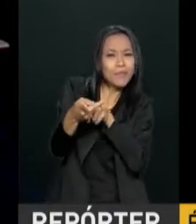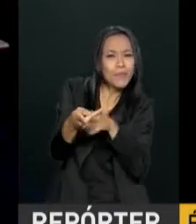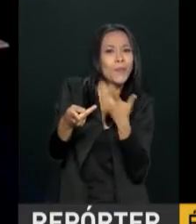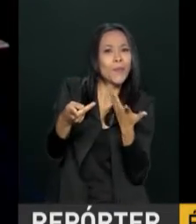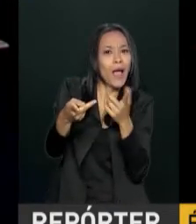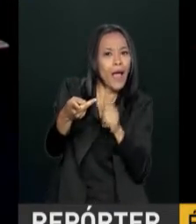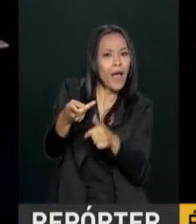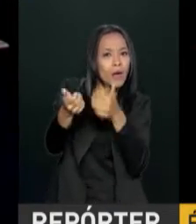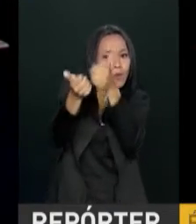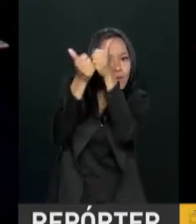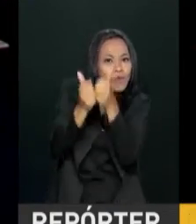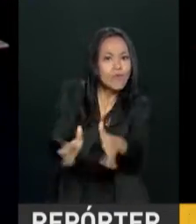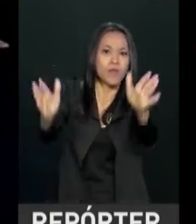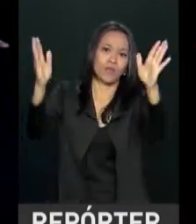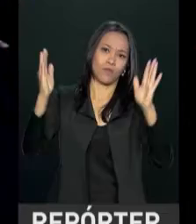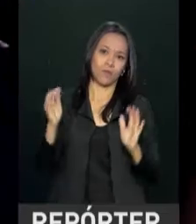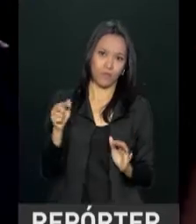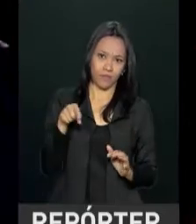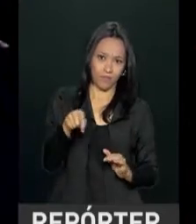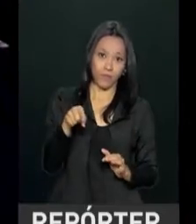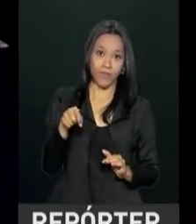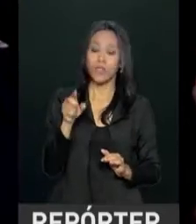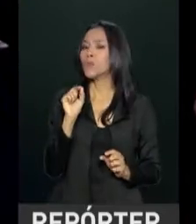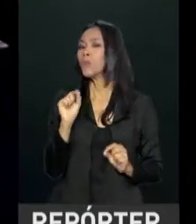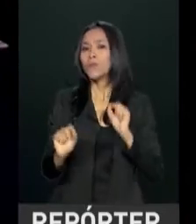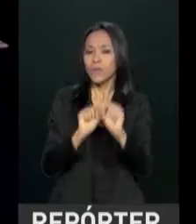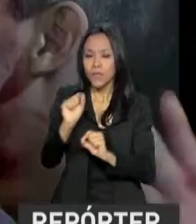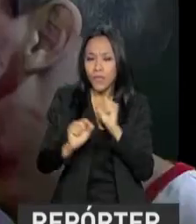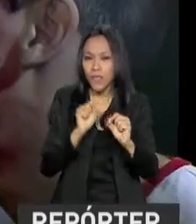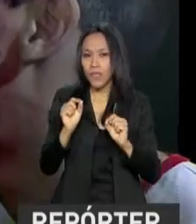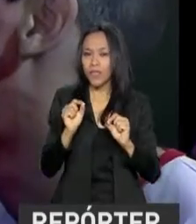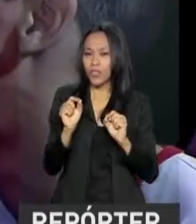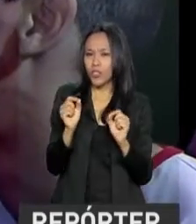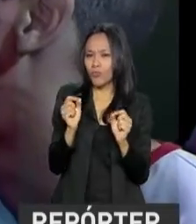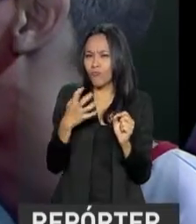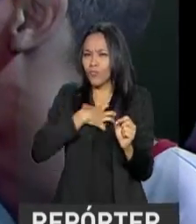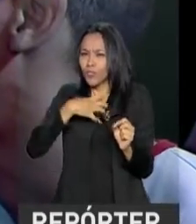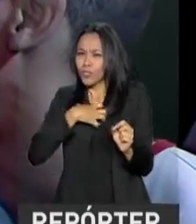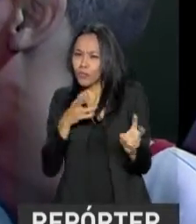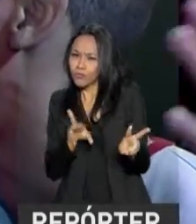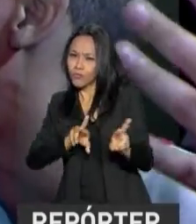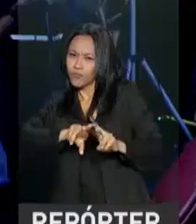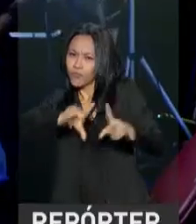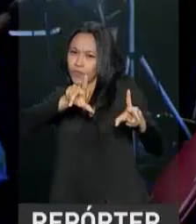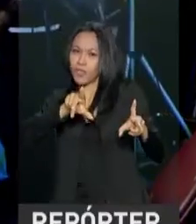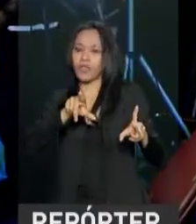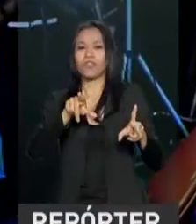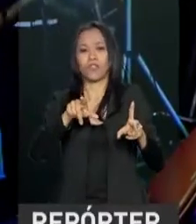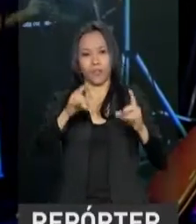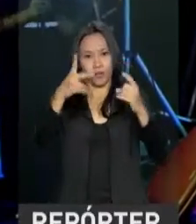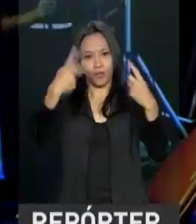seja o pontapé inicial de um olhar maior sobre o circo brasileiro.